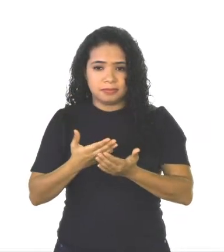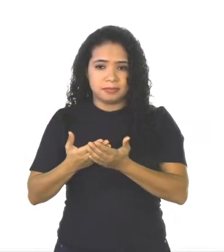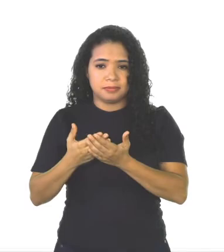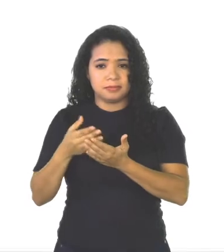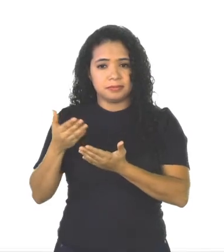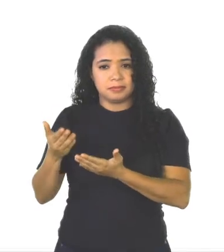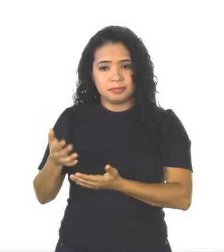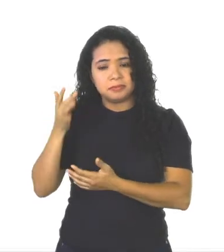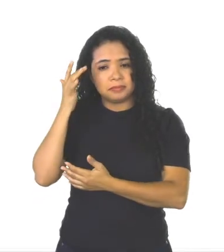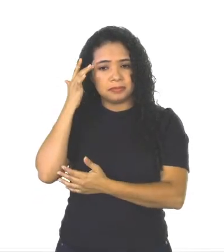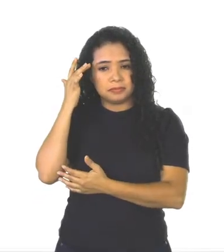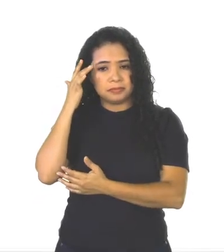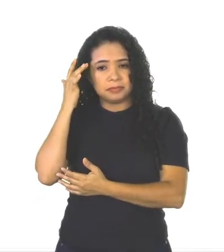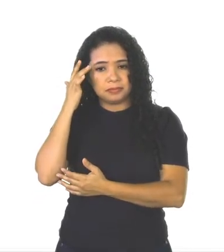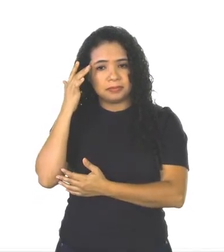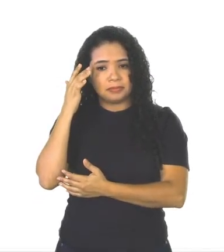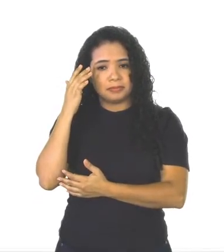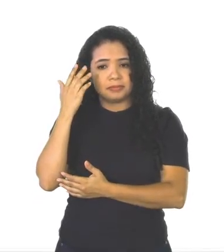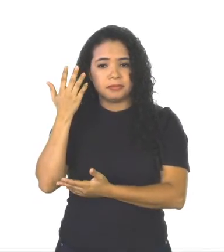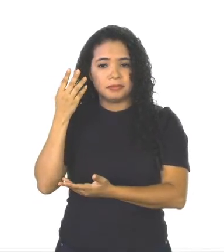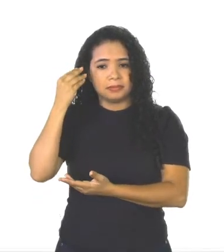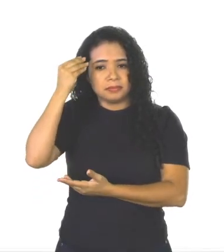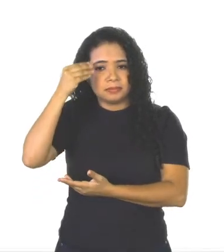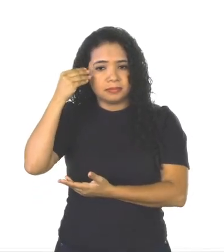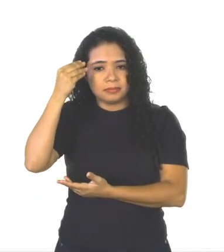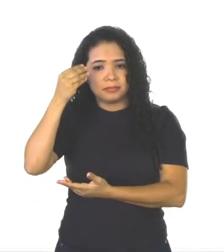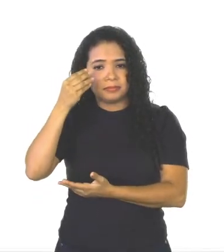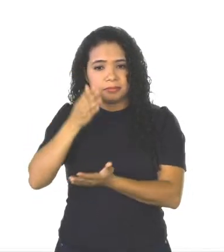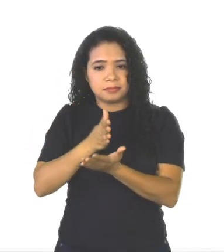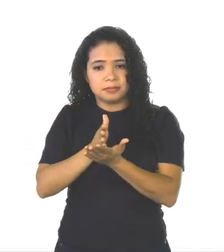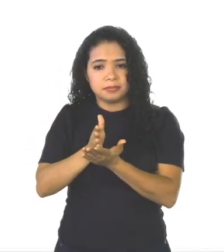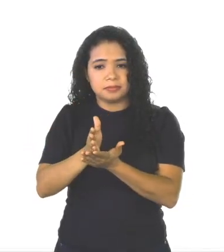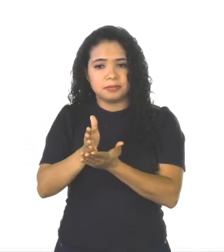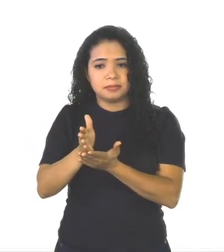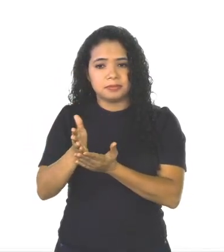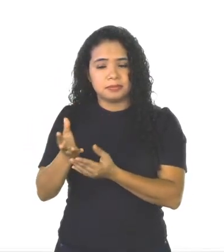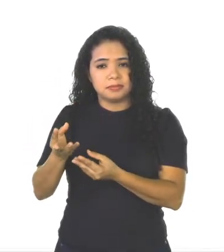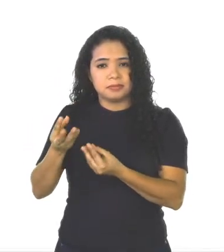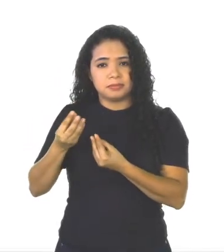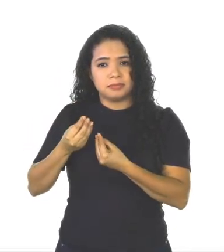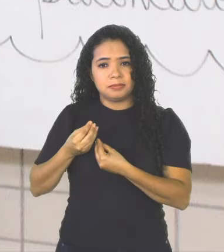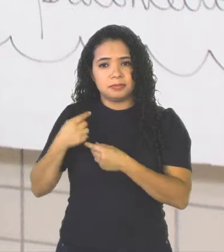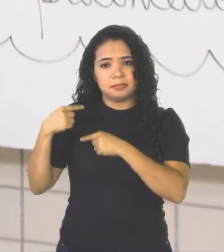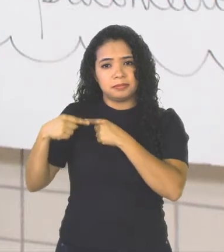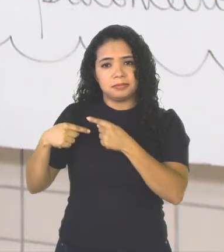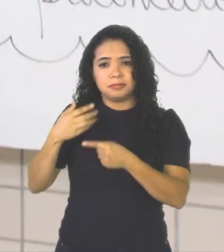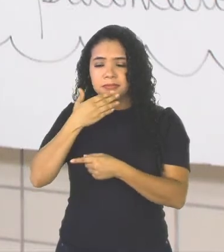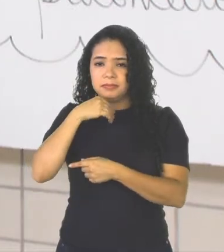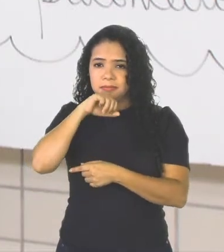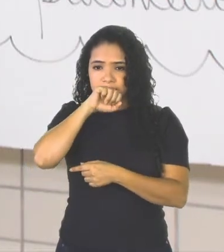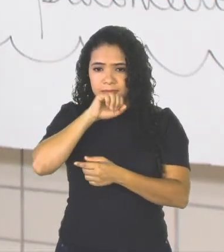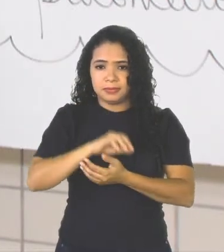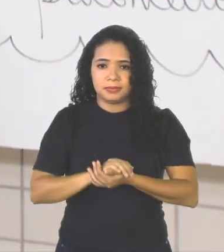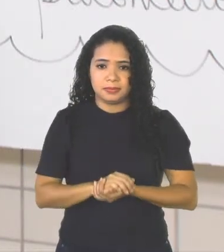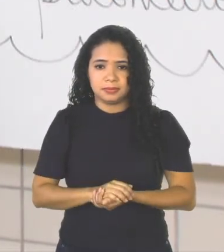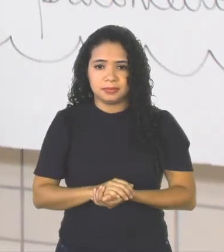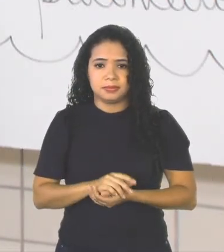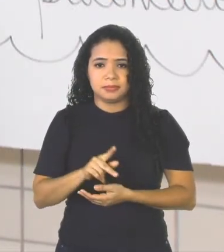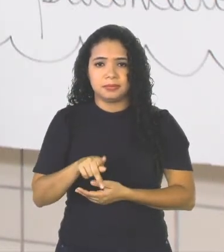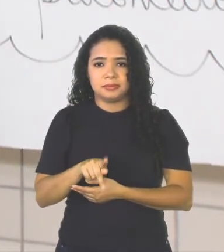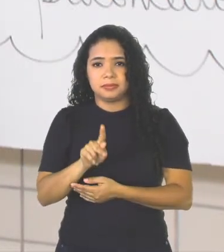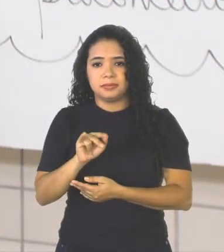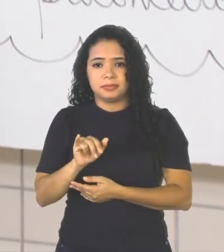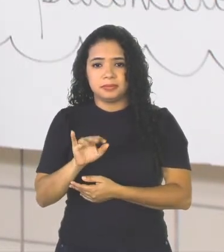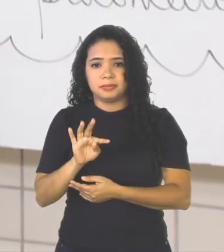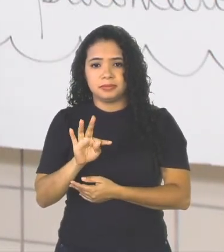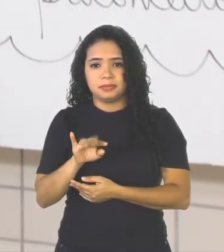de muito juízo e de grande sabedoria devido à infindável curiosidade que herdou do pai. Kit e Lydia, né, são as